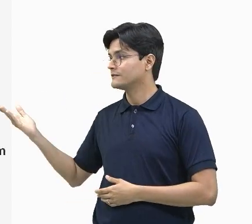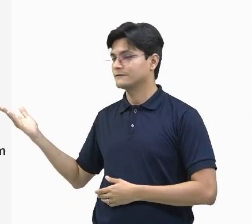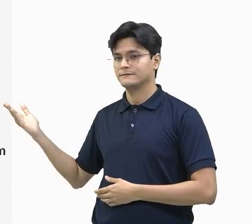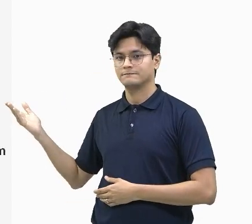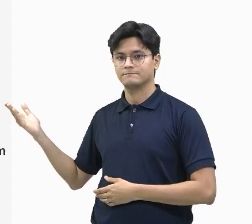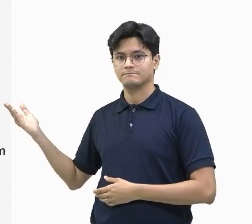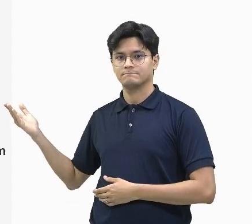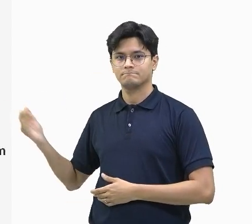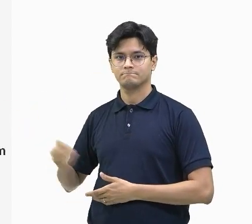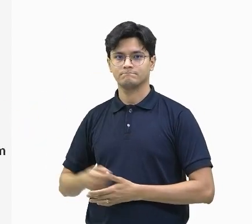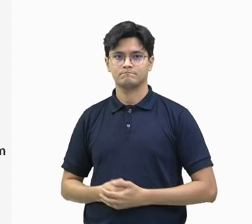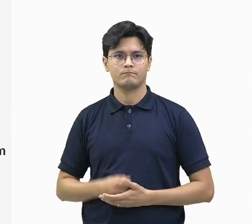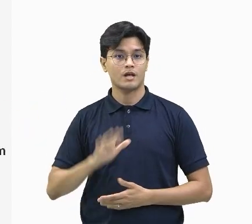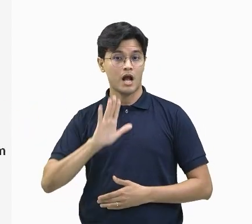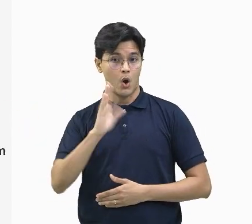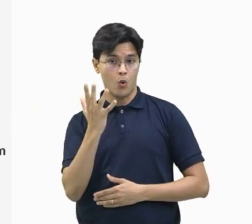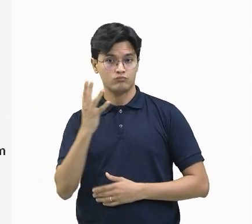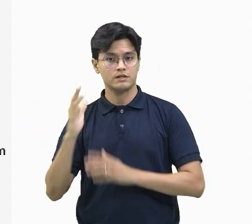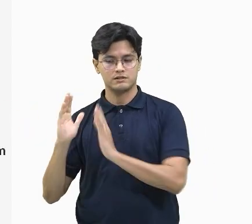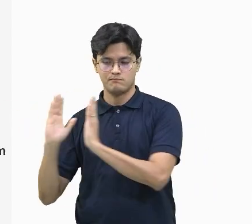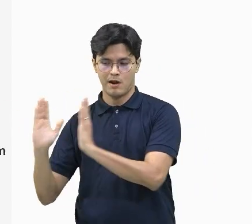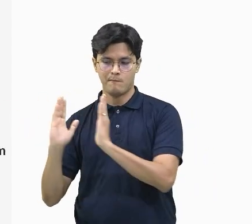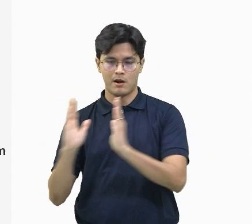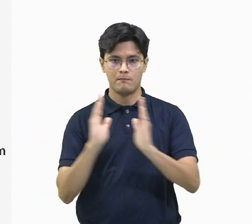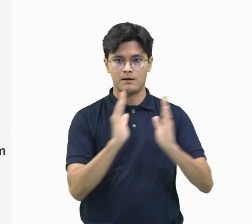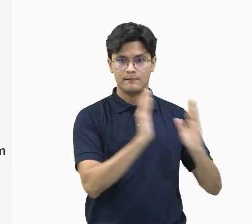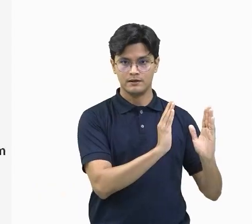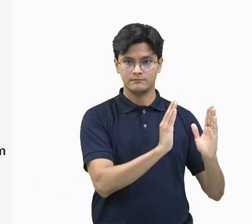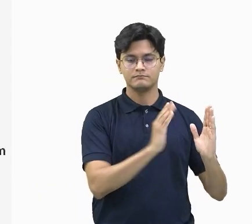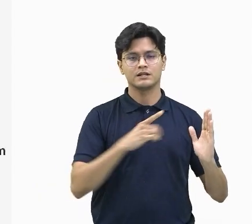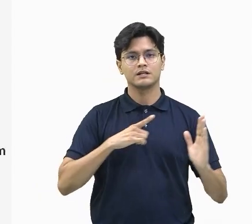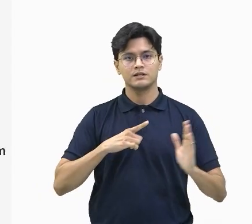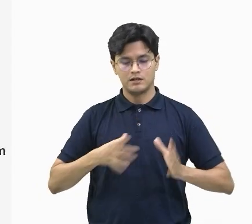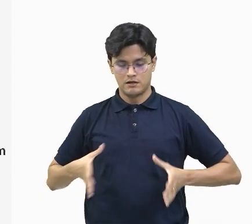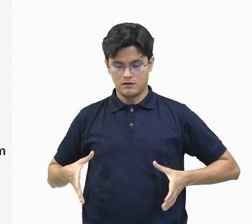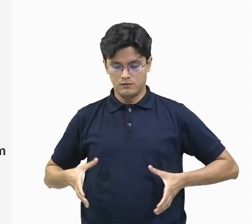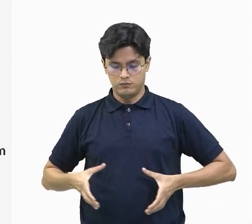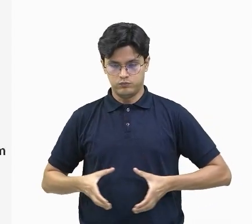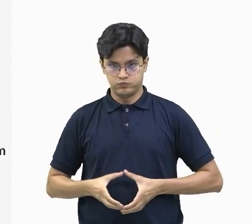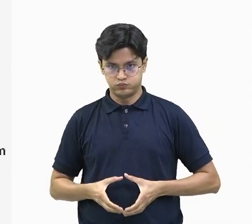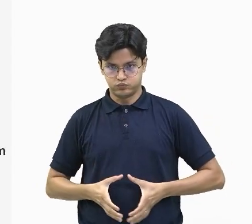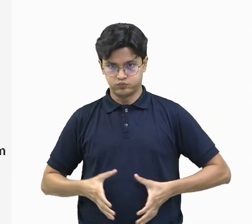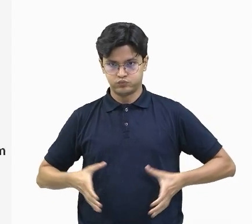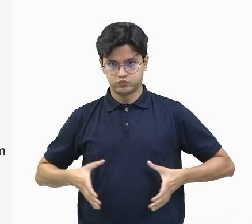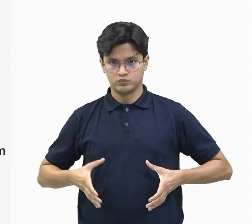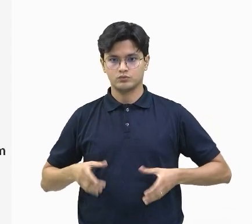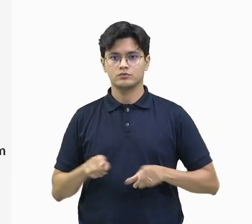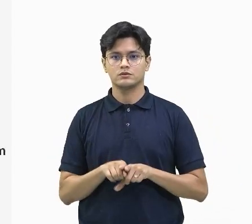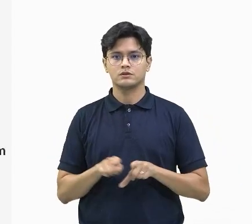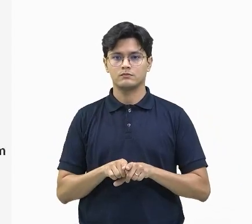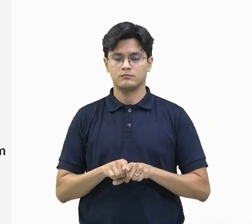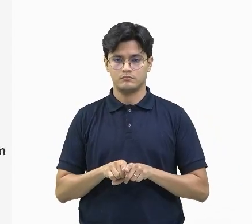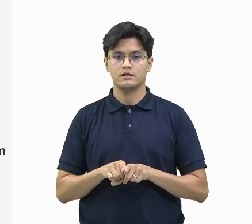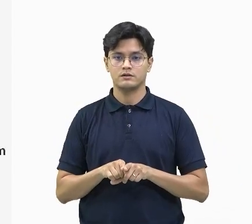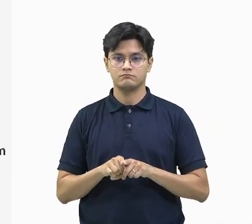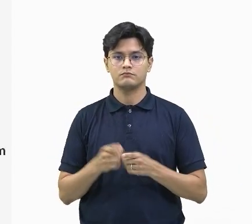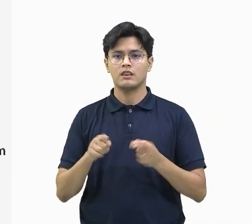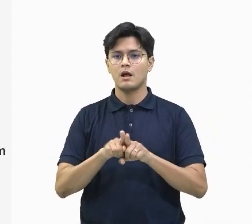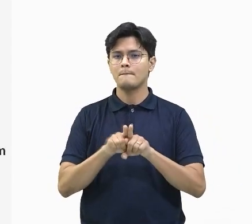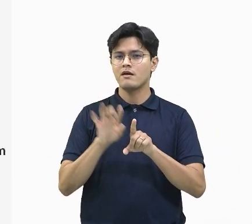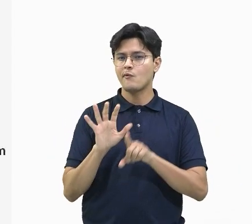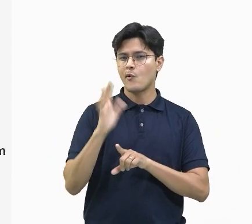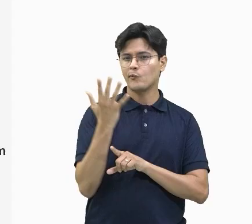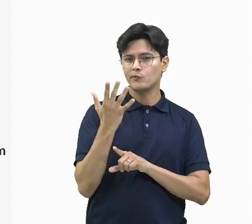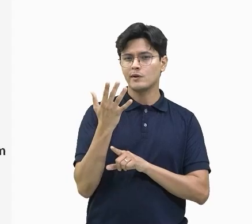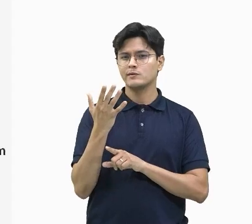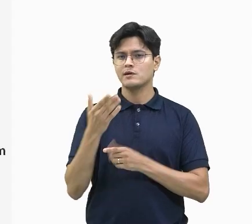Após ocorrer todas essas etapas que nós falamos, vejam só, contração do útero, abertura do colo uterino, ocorre a passagem